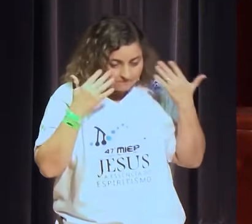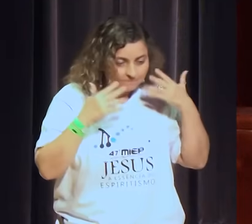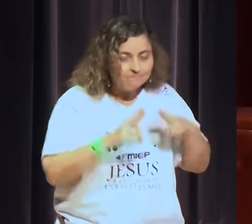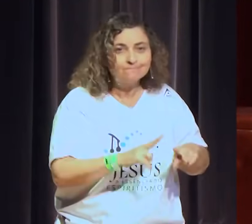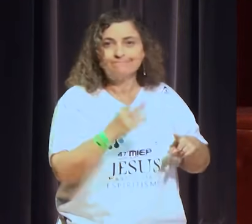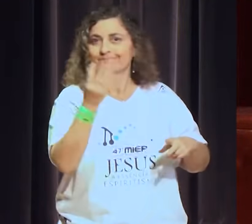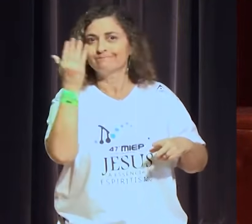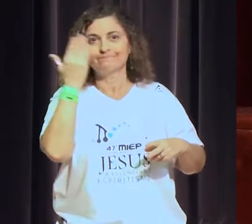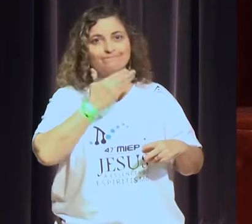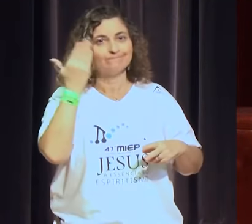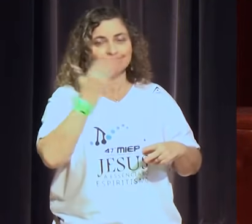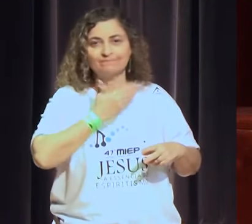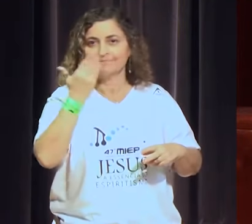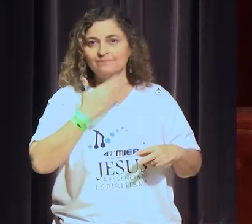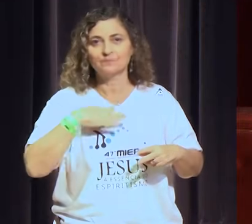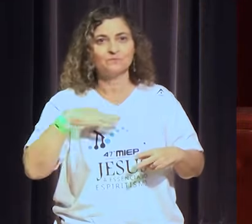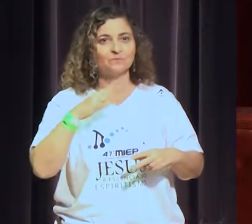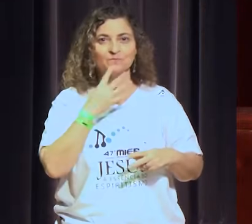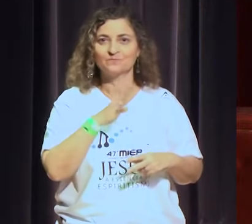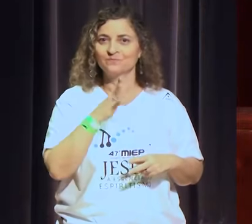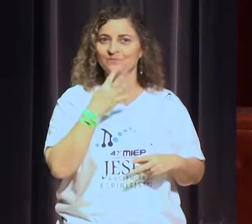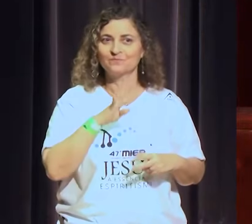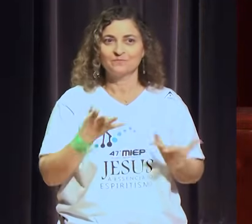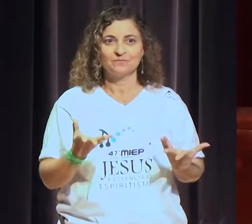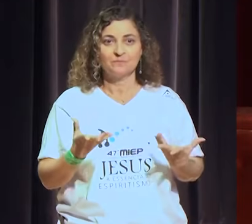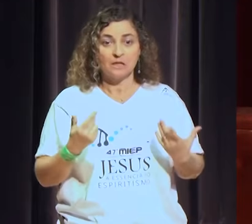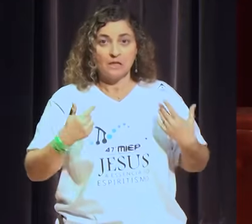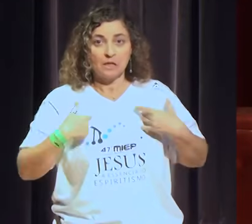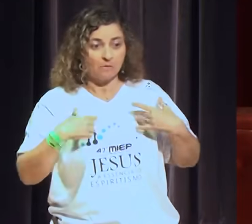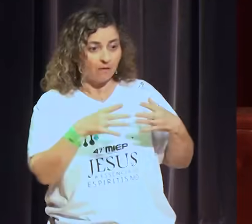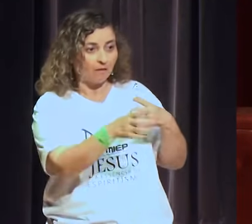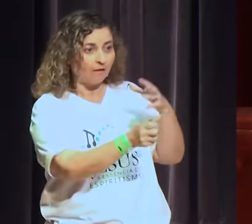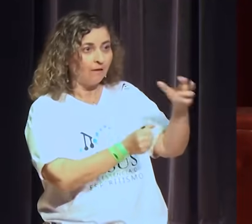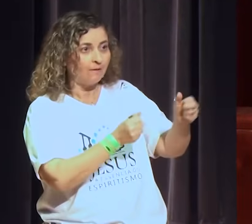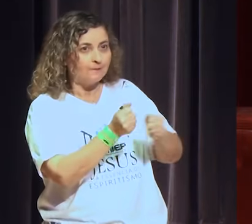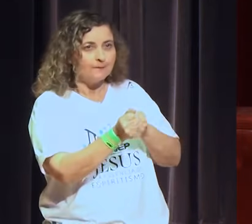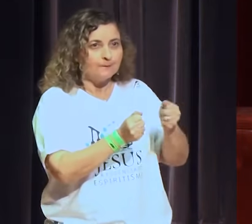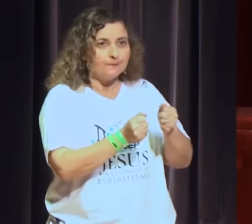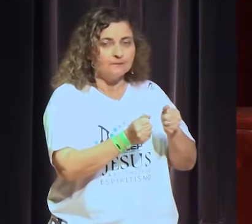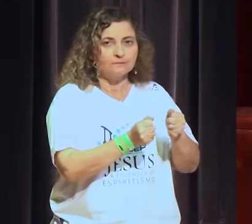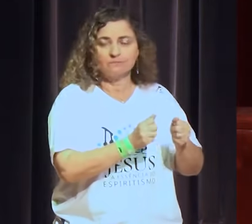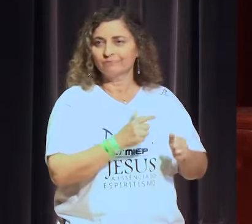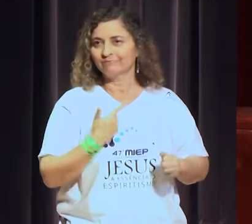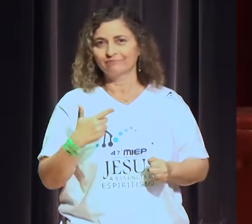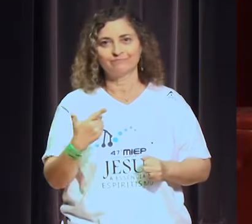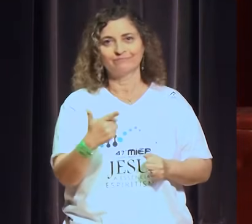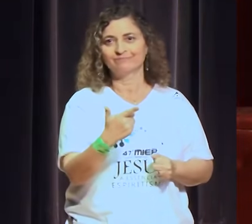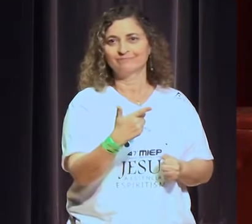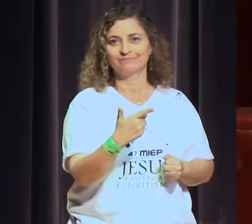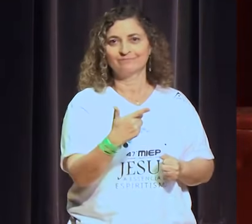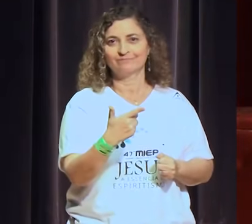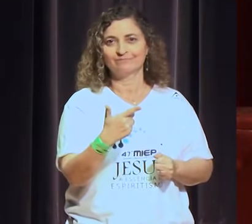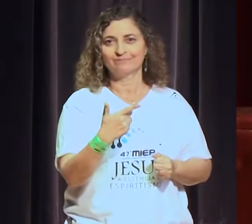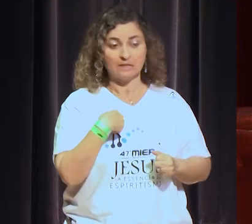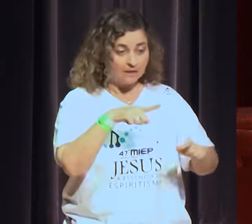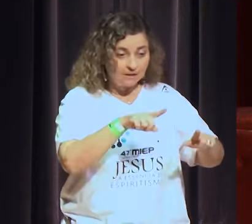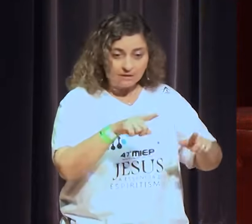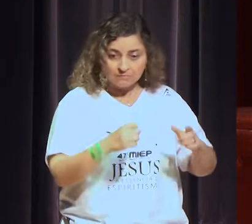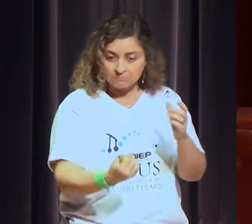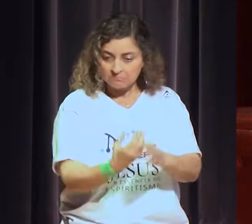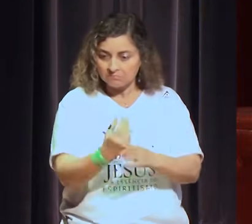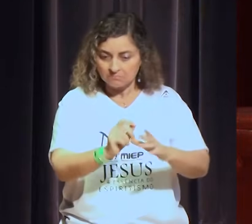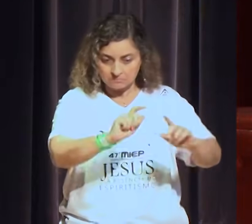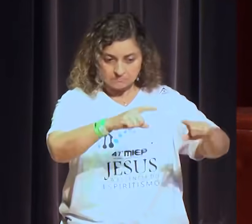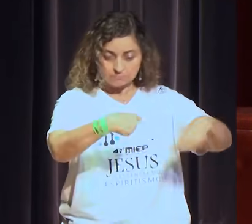essas forças não controláveis da vida, acionam. Isso tudo é uma enzima